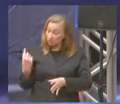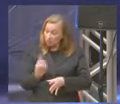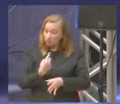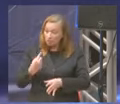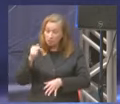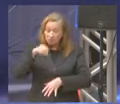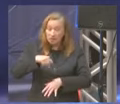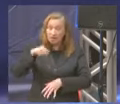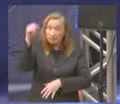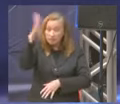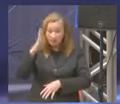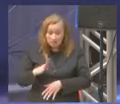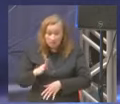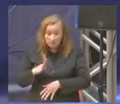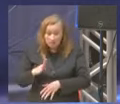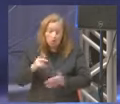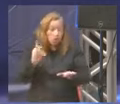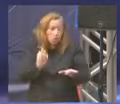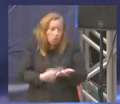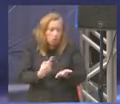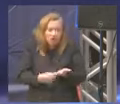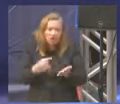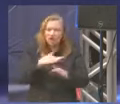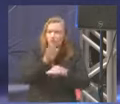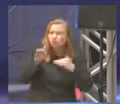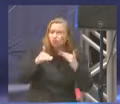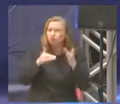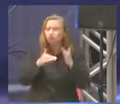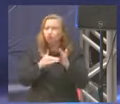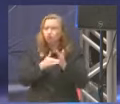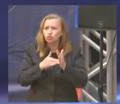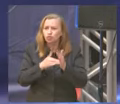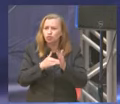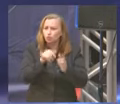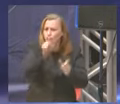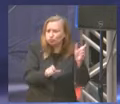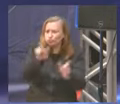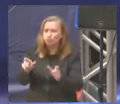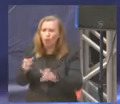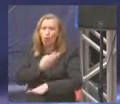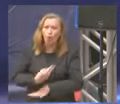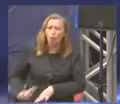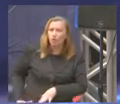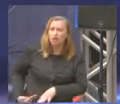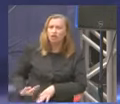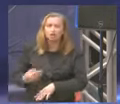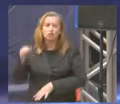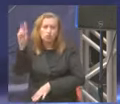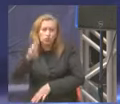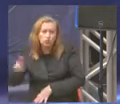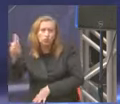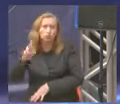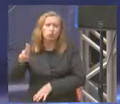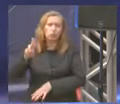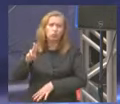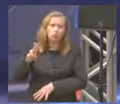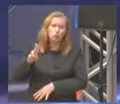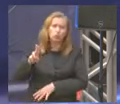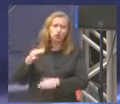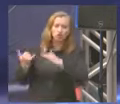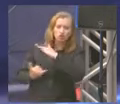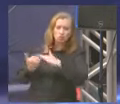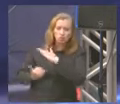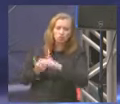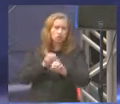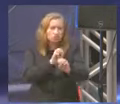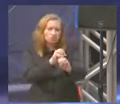Brasil, né? E combinar entre todos os atores, seja governos, faculdades, entidades de ensino,